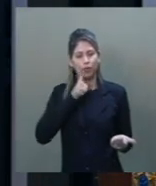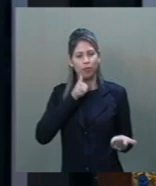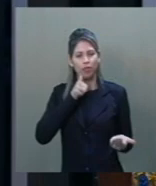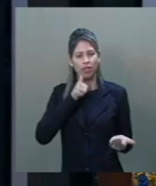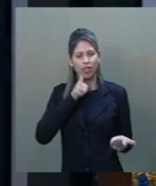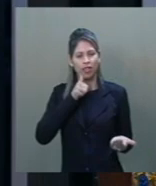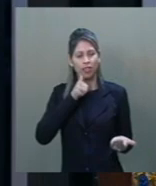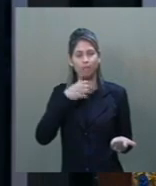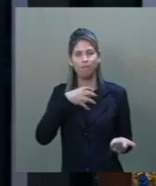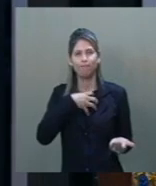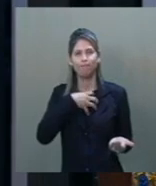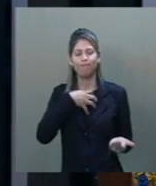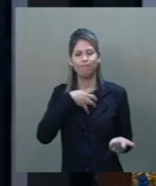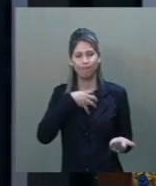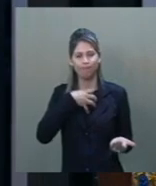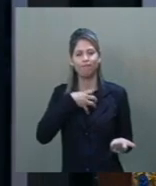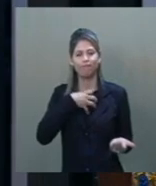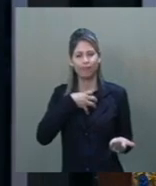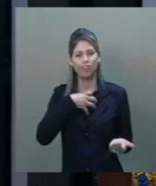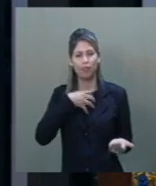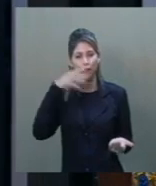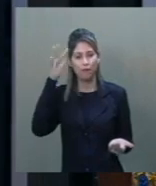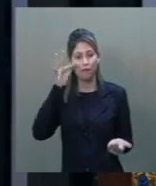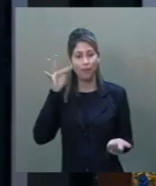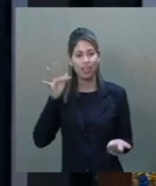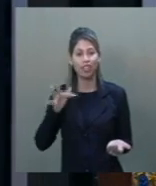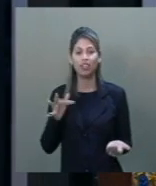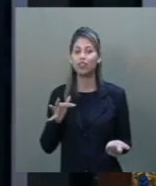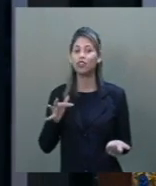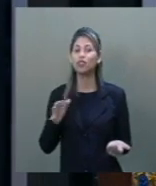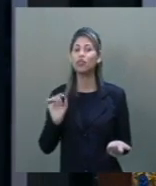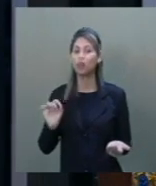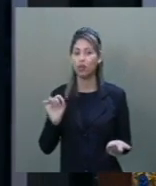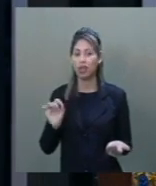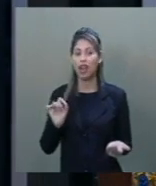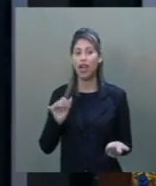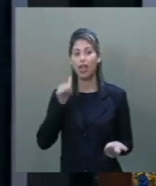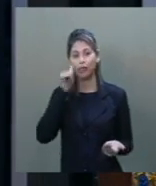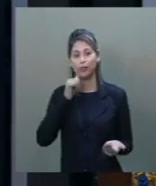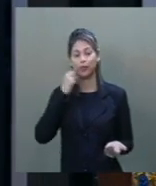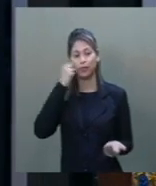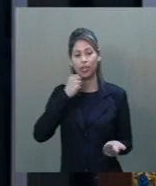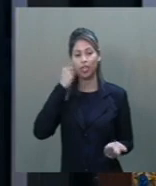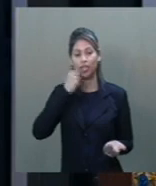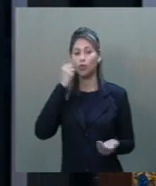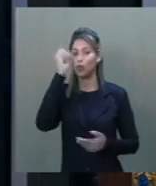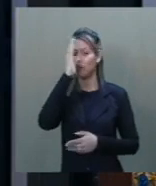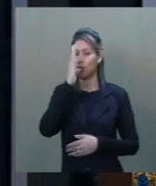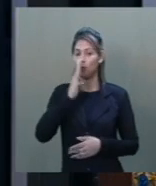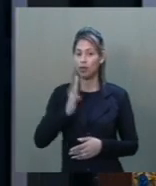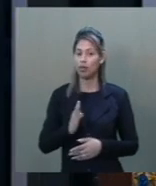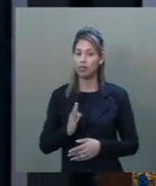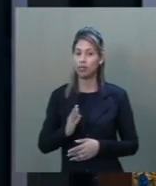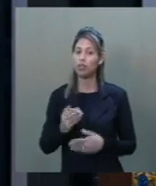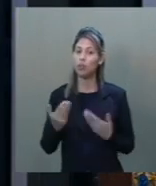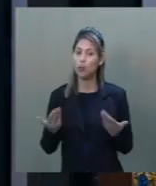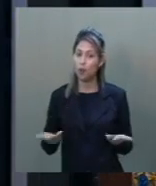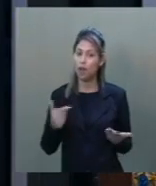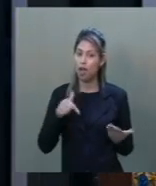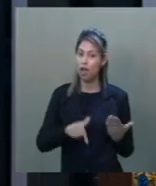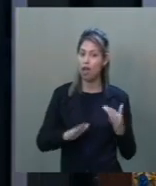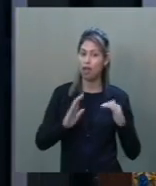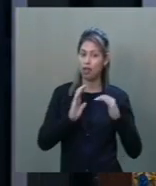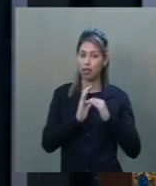especialmente contemplada por ser senadora da República. O Senado Federal, senhor presidente, tem